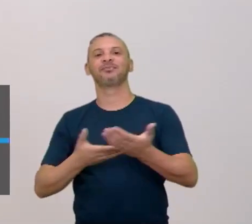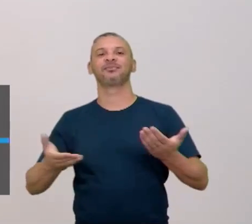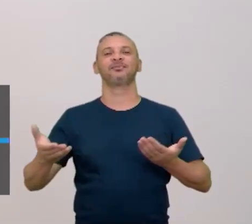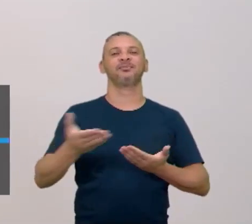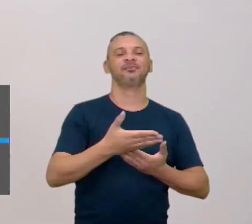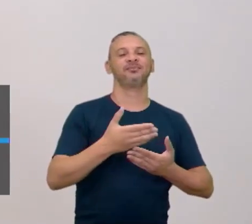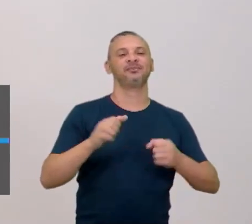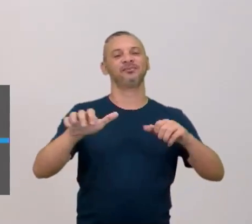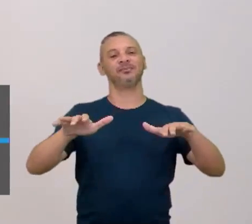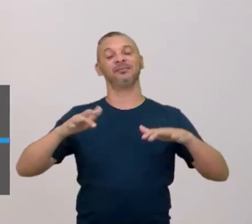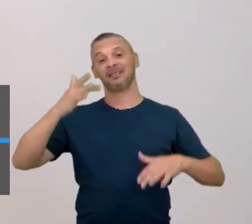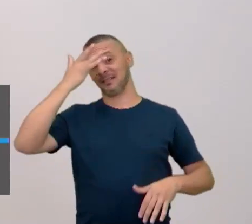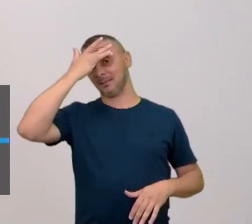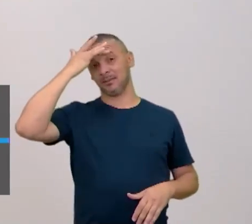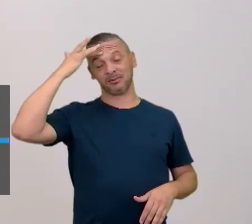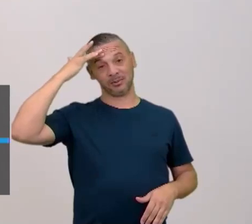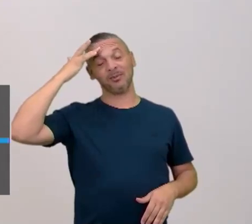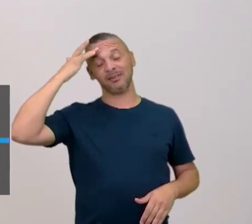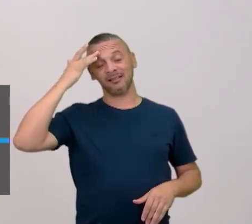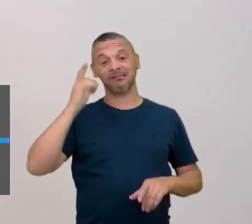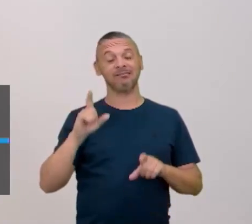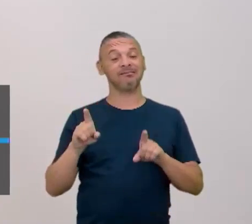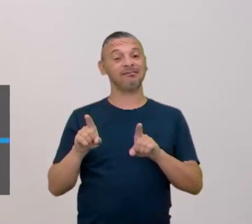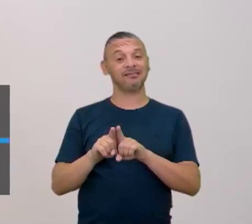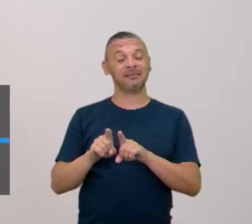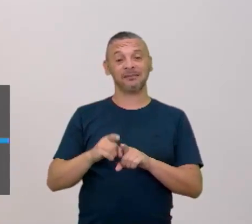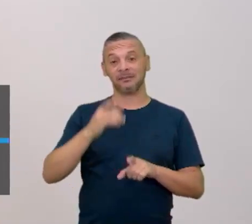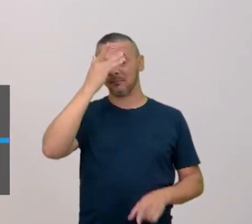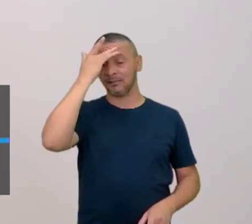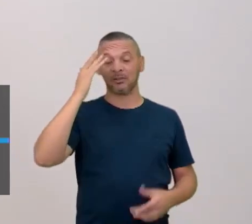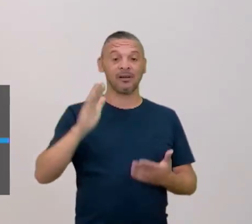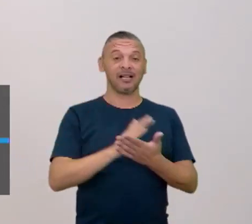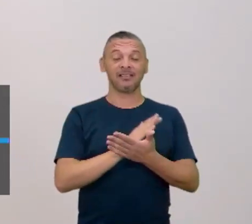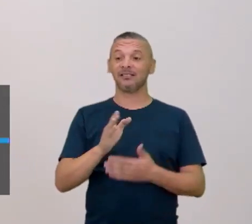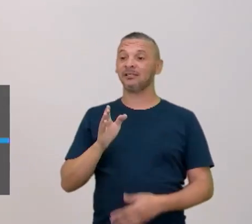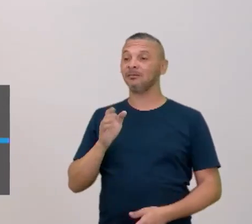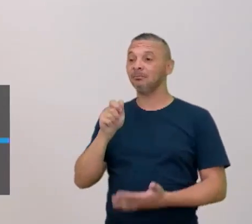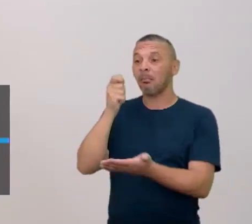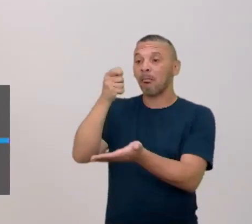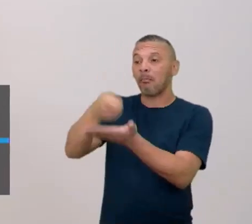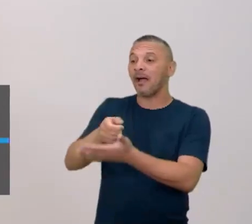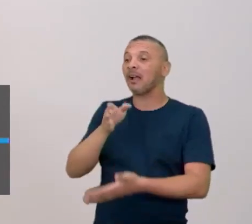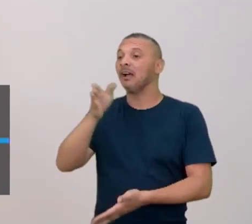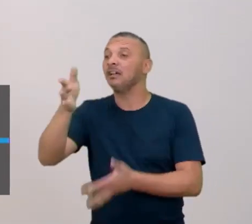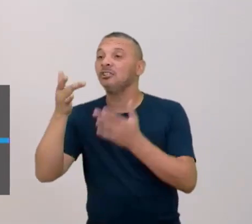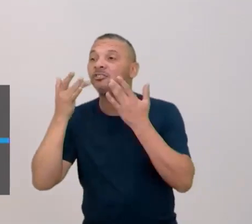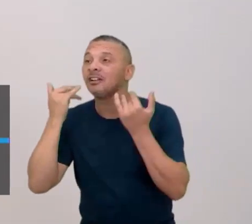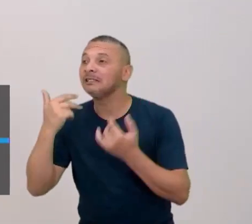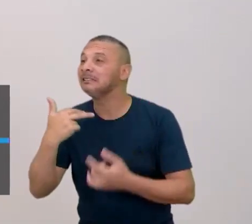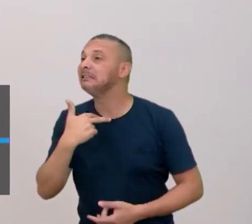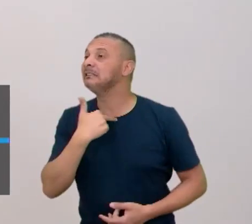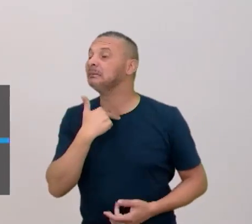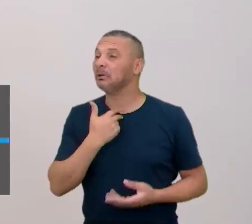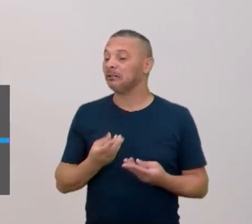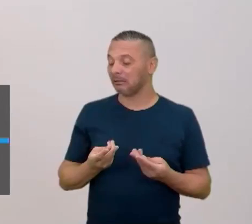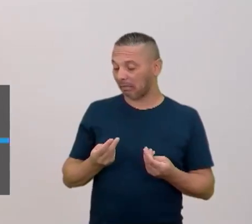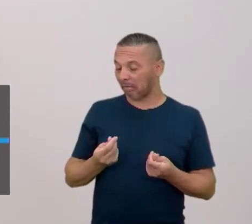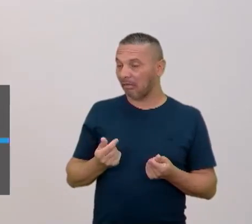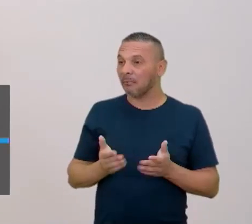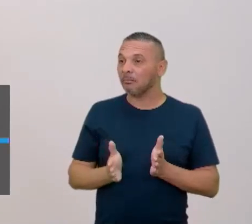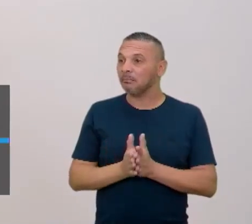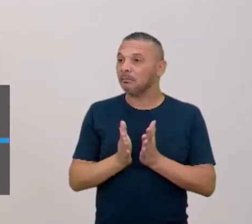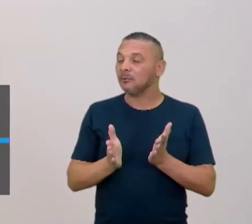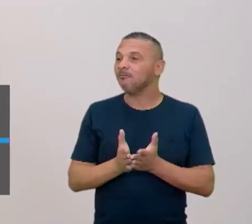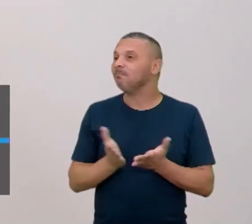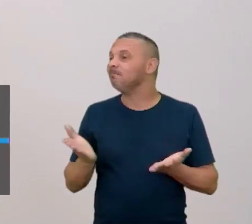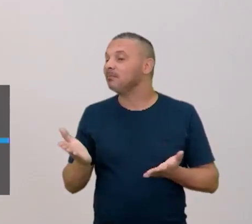com o público. Sim. E também pessoas que talvez não teriam condições ou acesso ao teatro, aquela parte de ser pago, ter